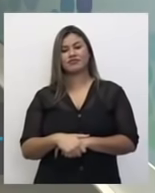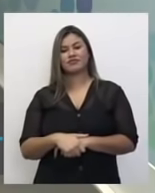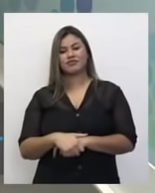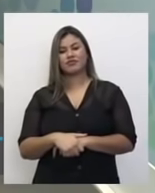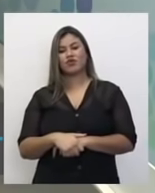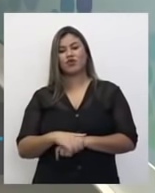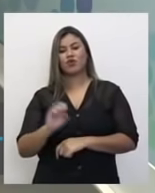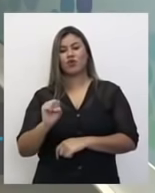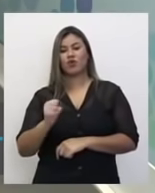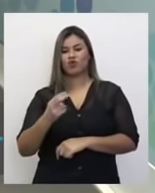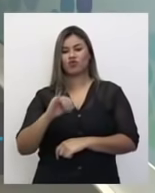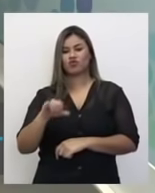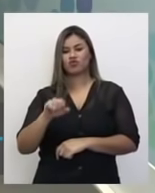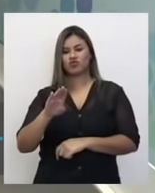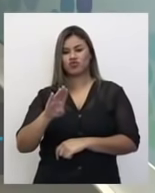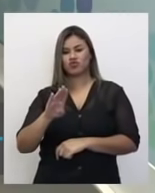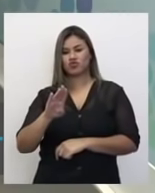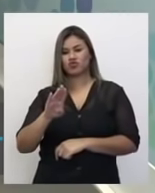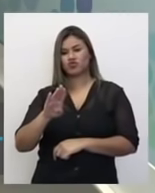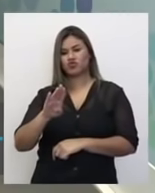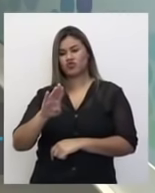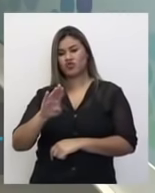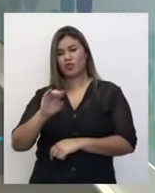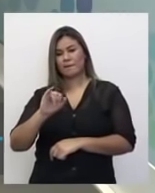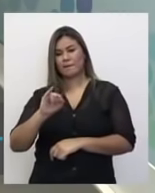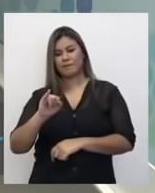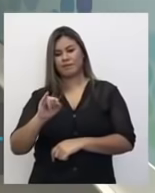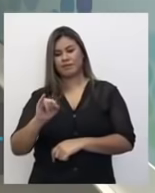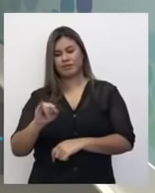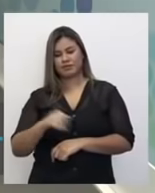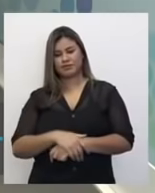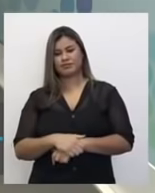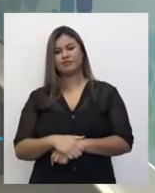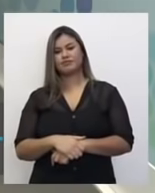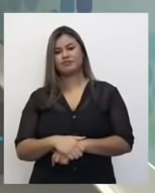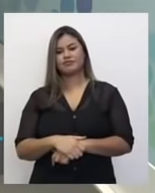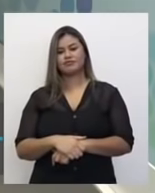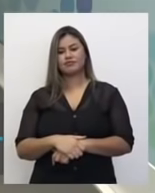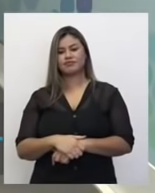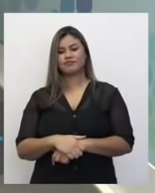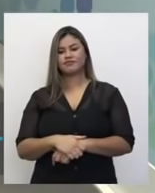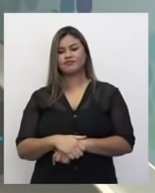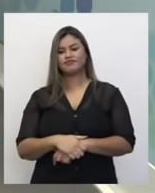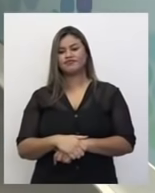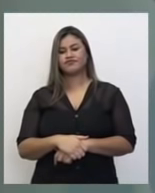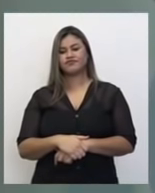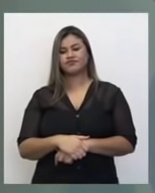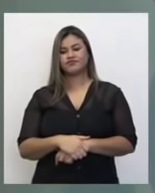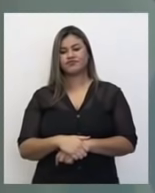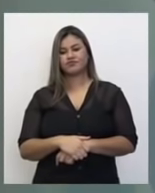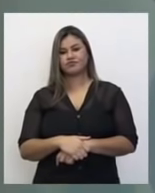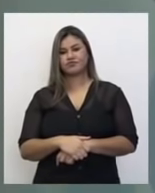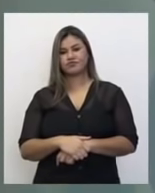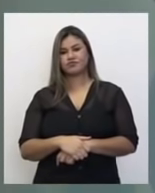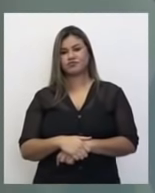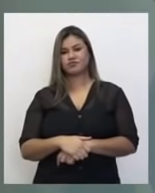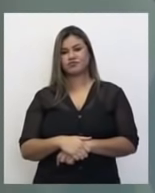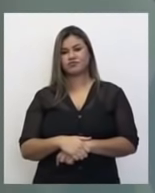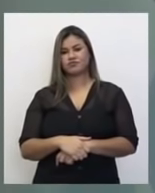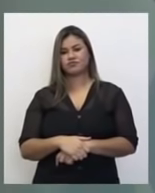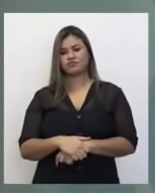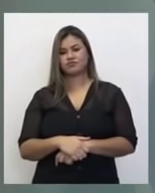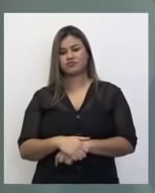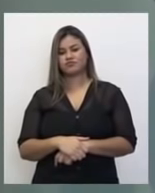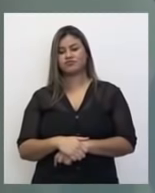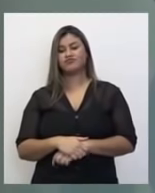vezes a gente de Jube. Ah, é a Jubi, né? Tem a Jubi. Então, vamos lá. Eh, J, quando vamos voltar do